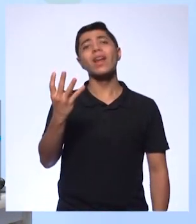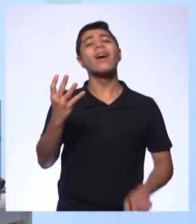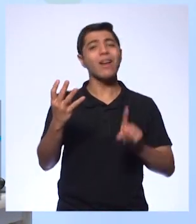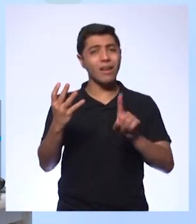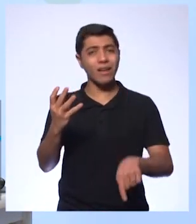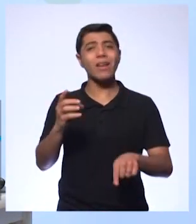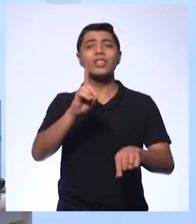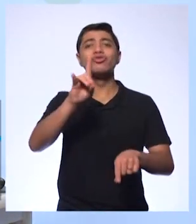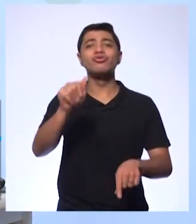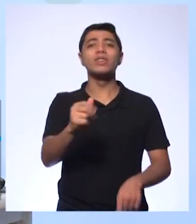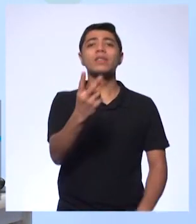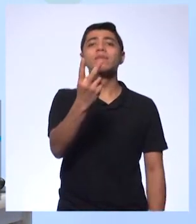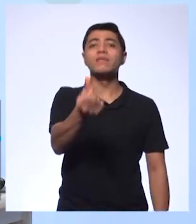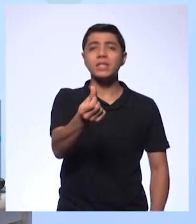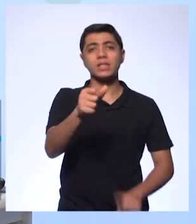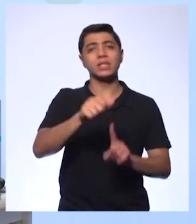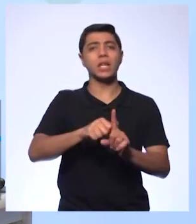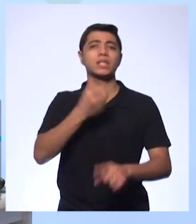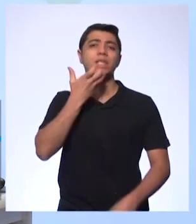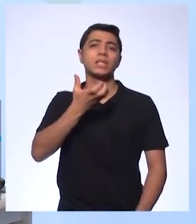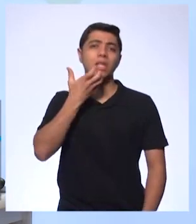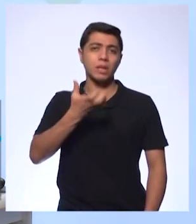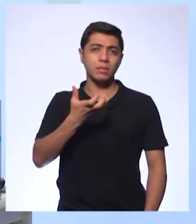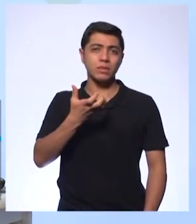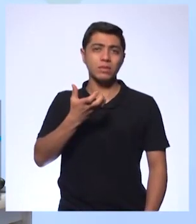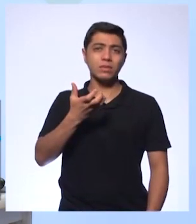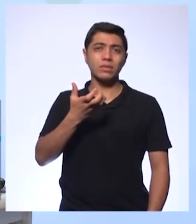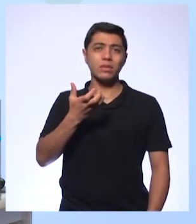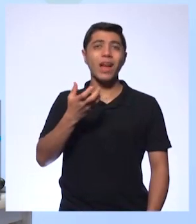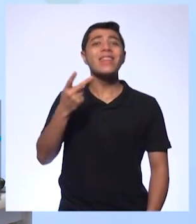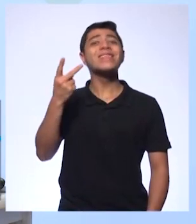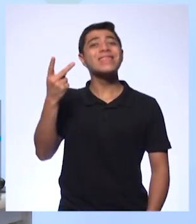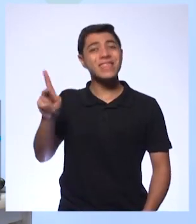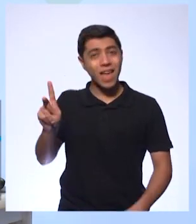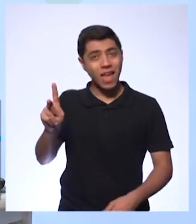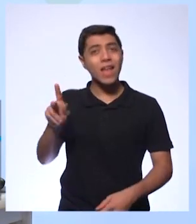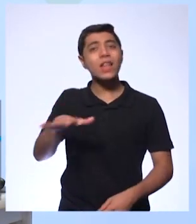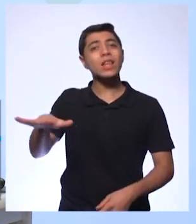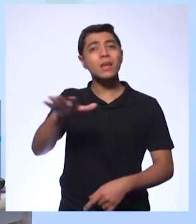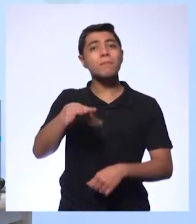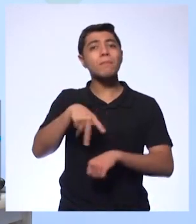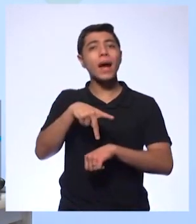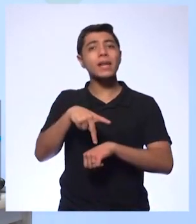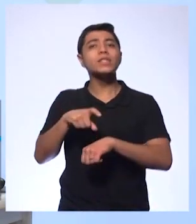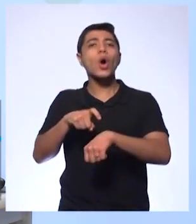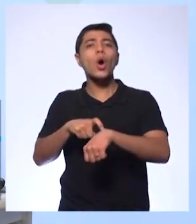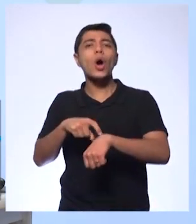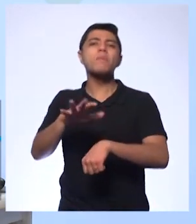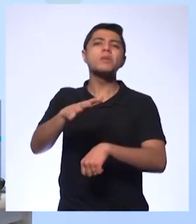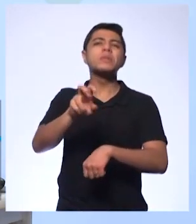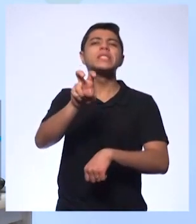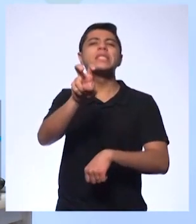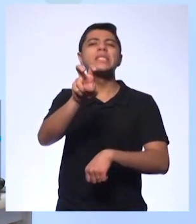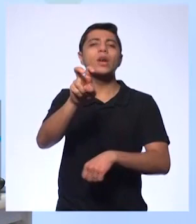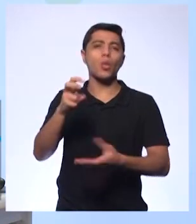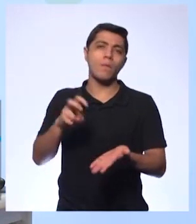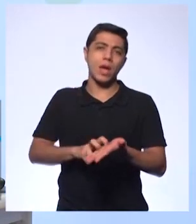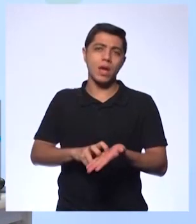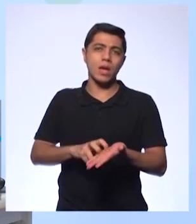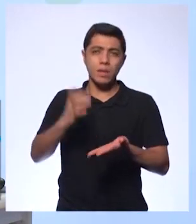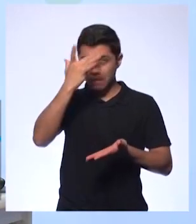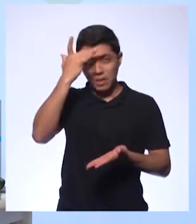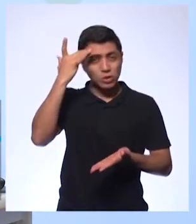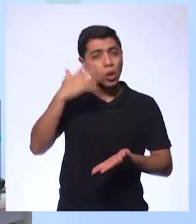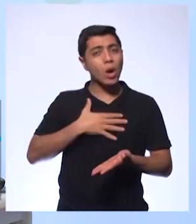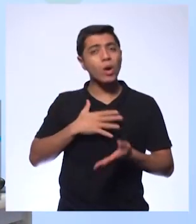de dezembro, no horário local era mais ou menos 5 horas da manhã. Então, muita gente tinha participado das festas de Natal, e